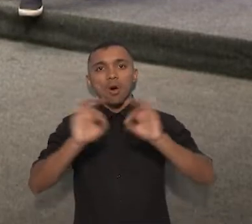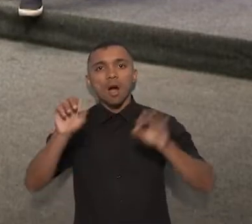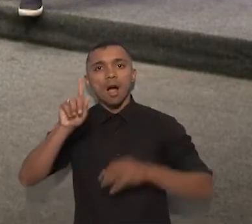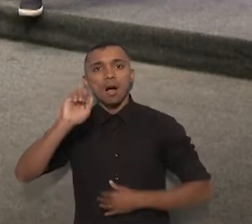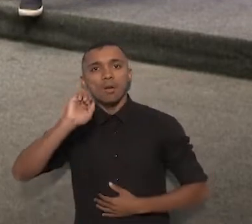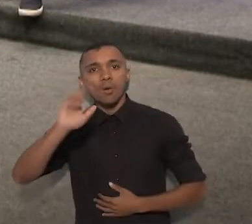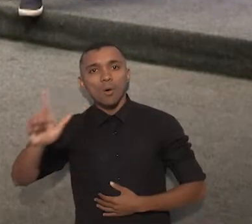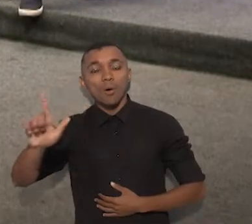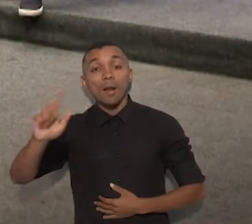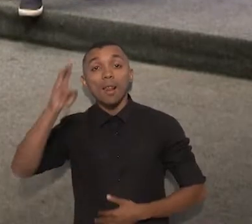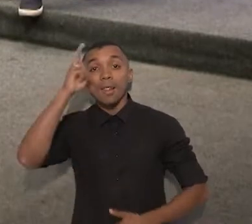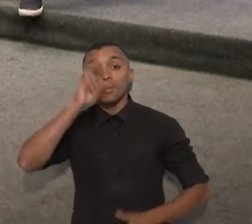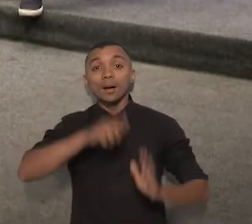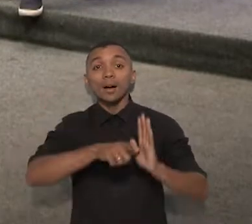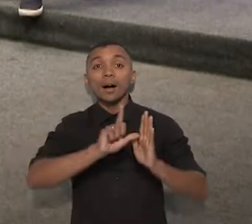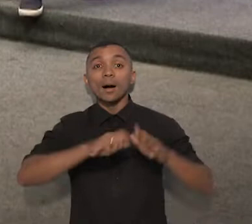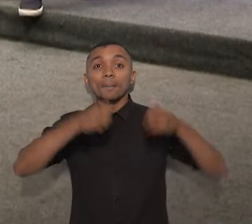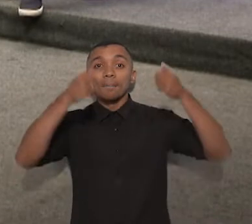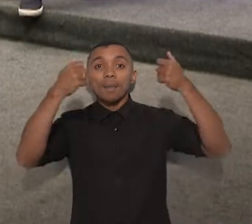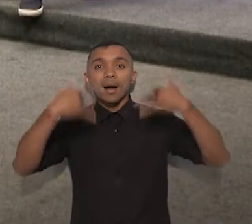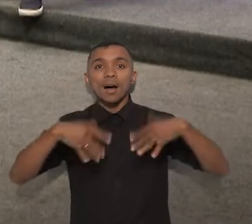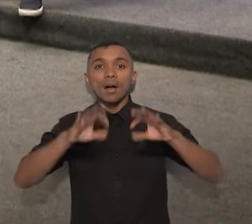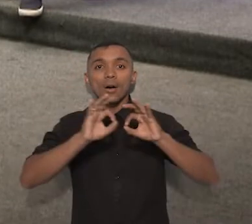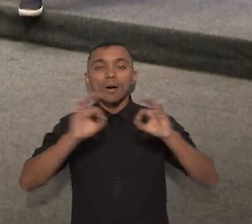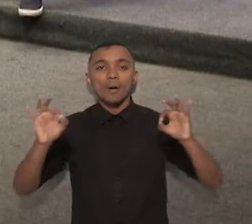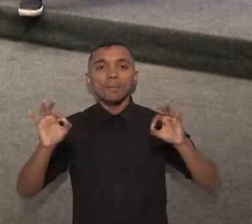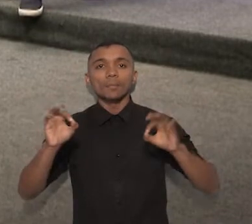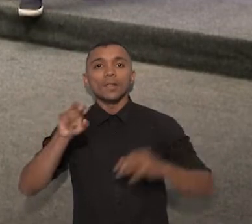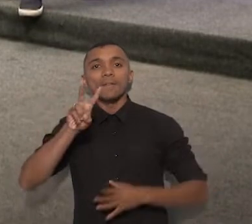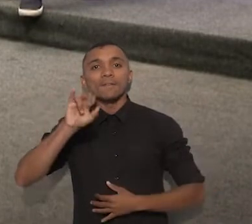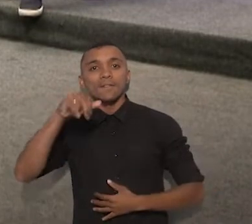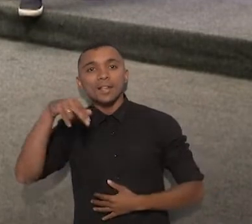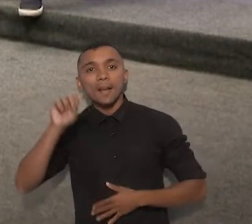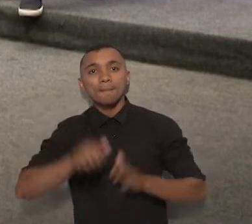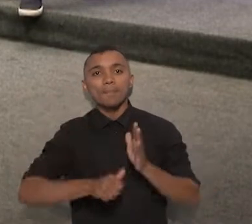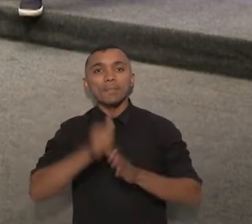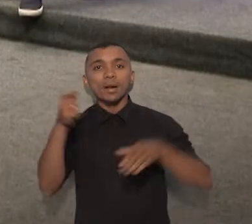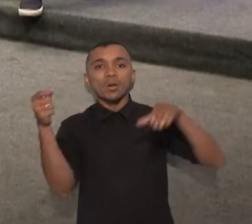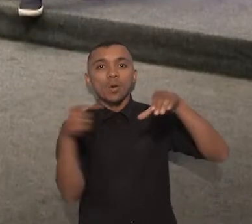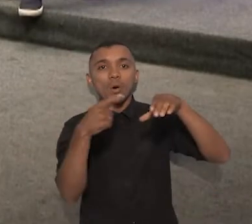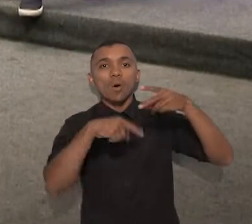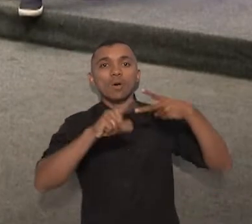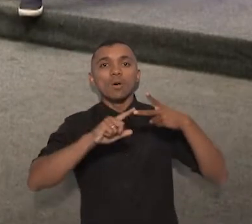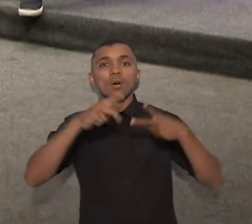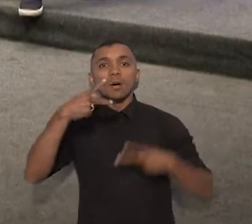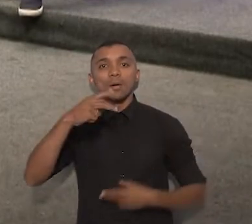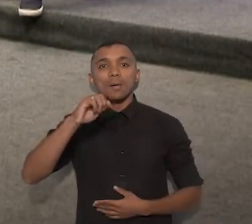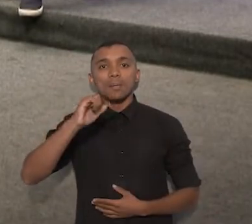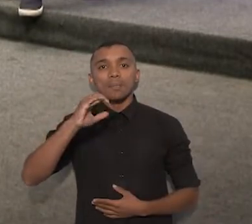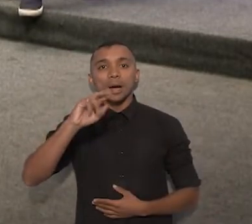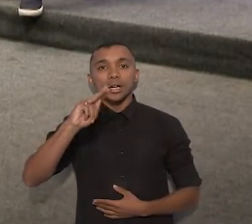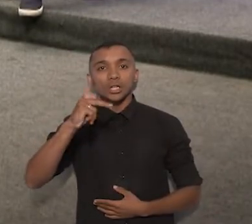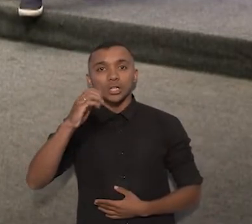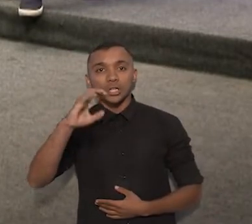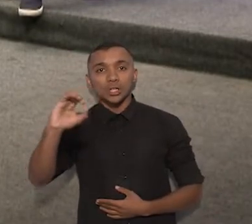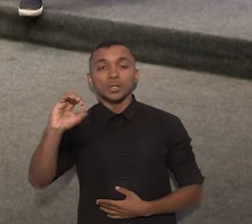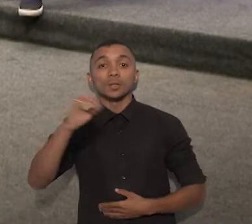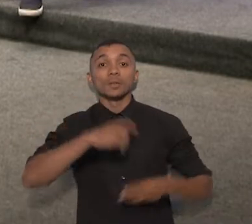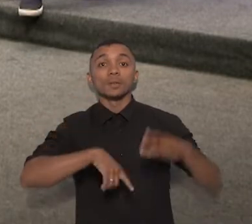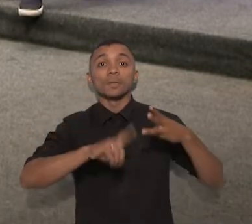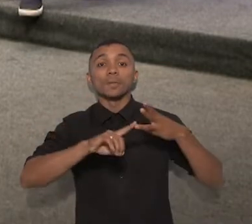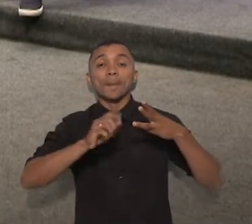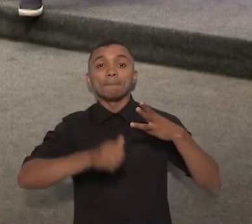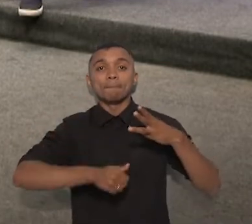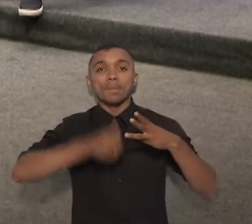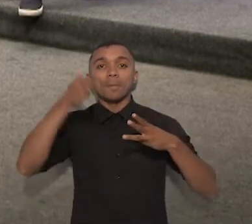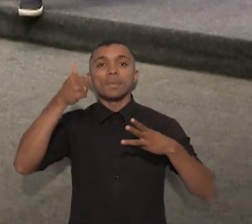a gente comentava aqui que foi uma noite de muitos primeiros. Primeiro gol do Vina na Série A, primeiro gol do Pacheco com a camisa do Ceará. E também a primeira vitória do